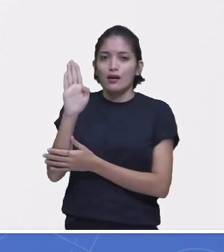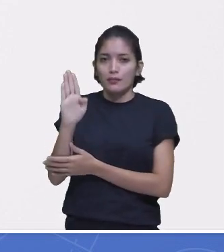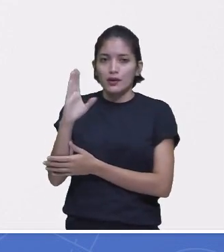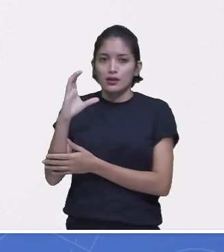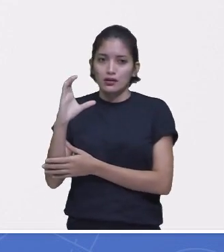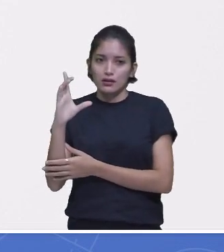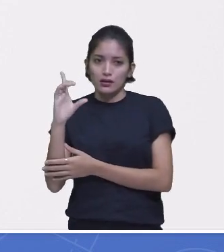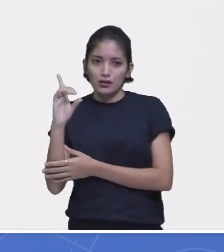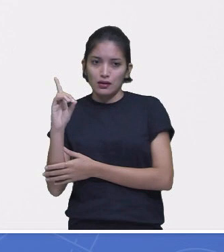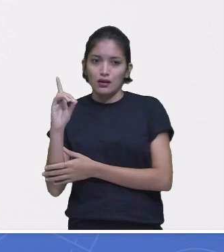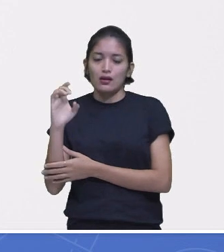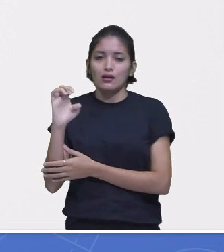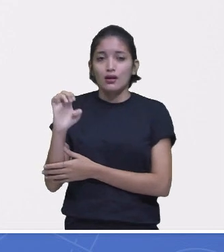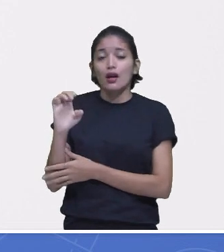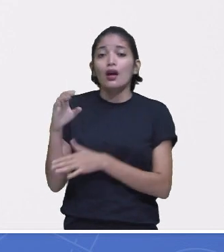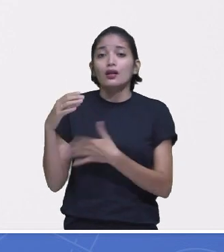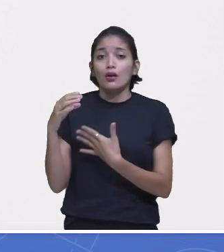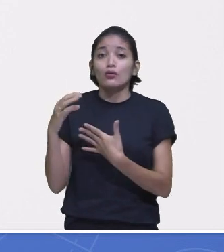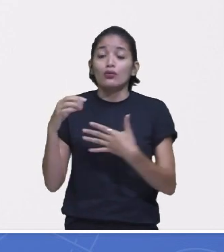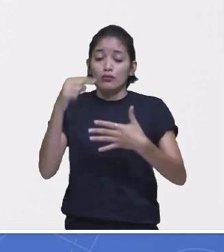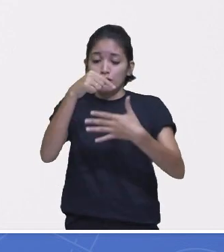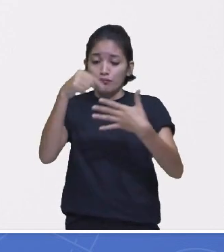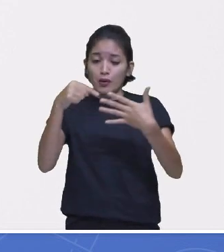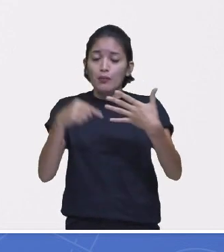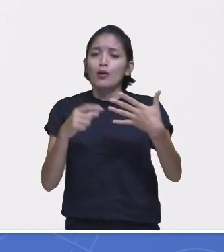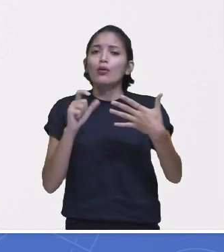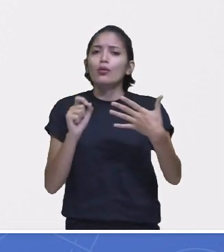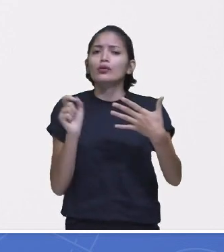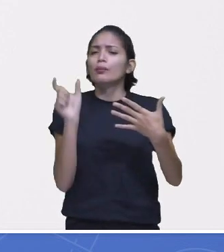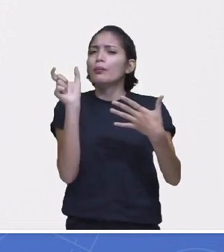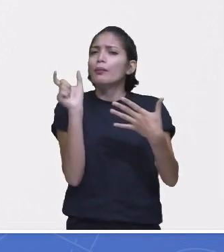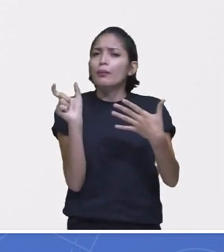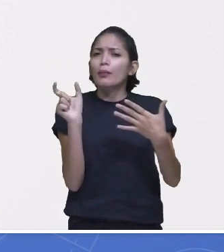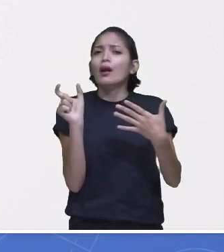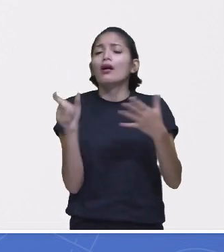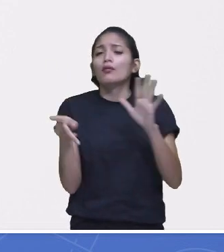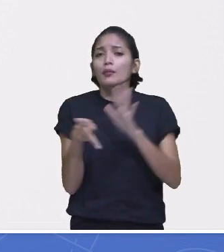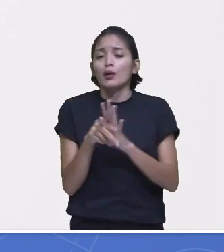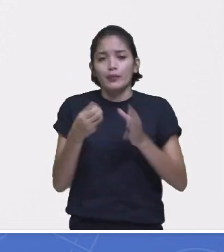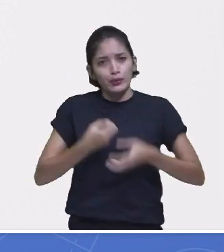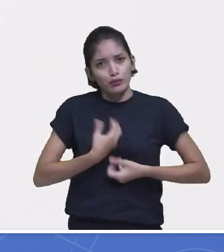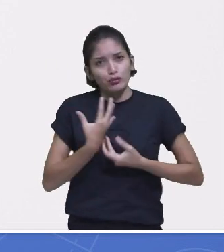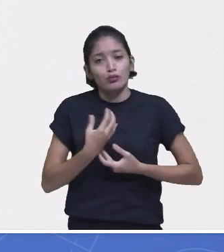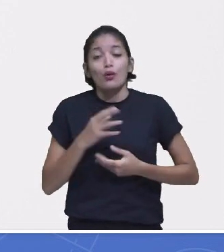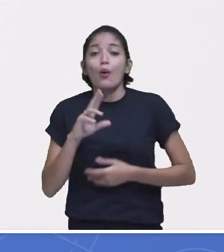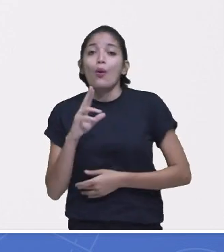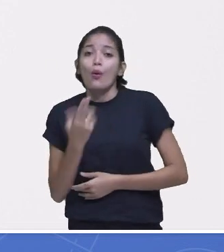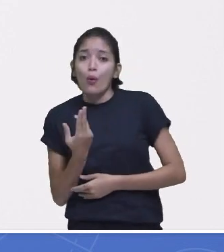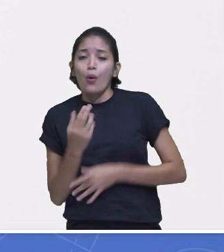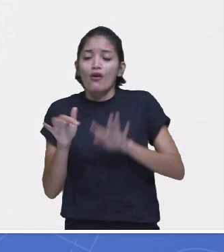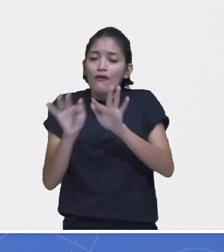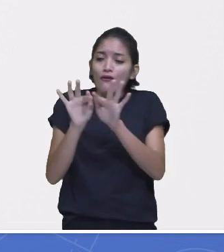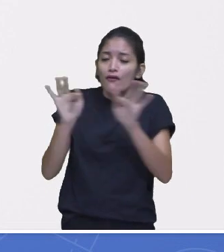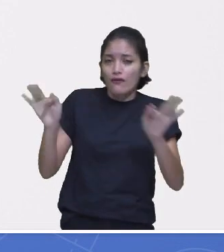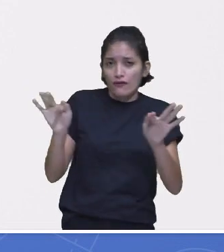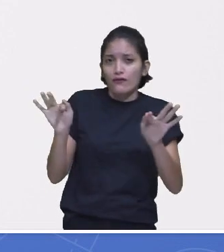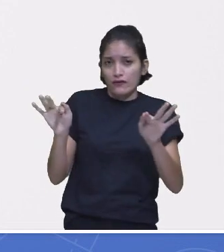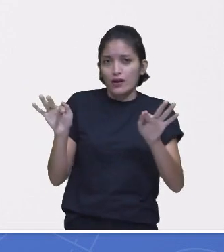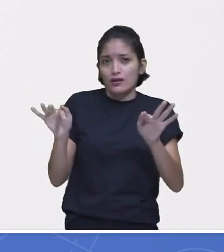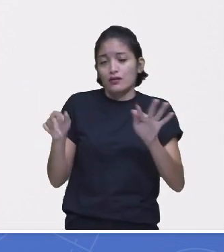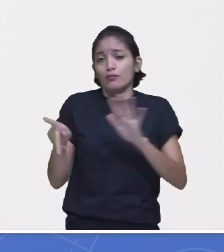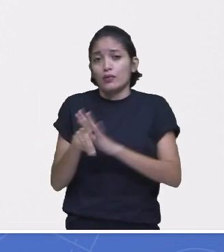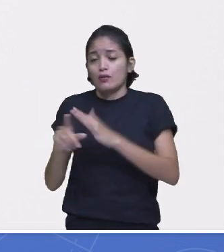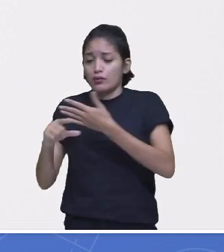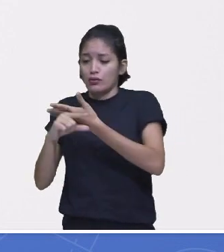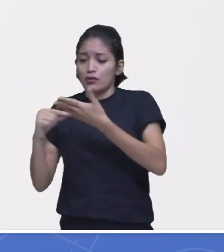E. Todas elas é um fragmentozinho de um poema, às vezes até de um verso, de